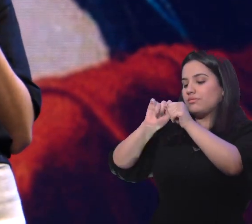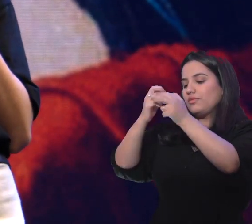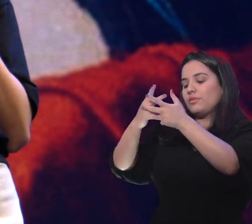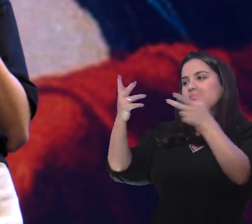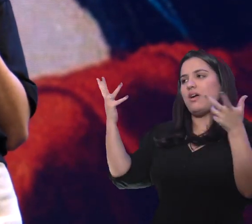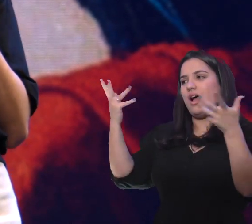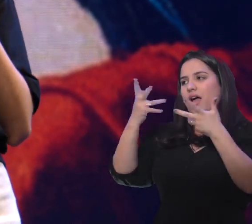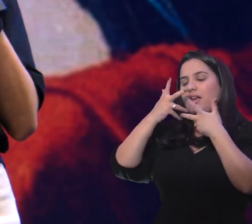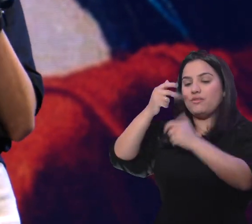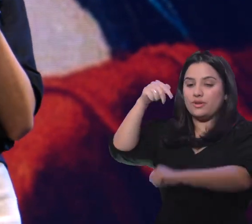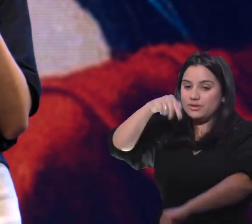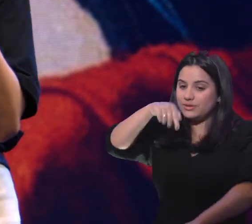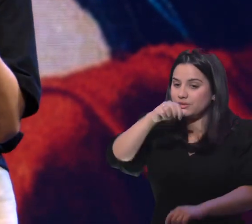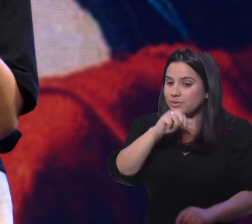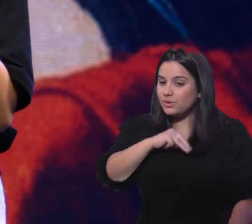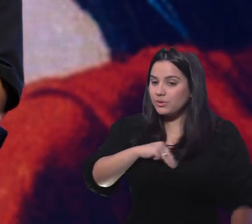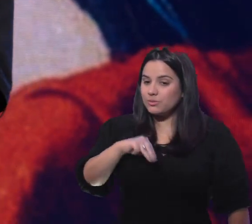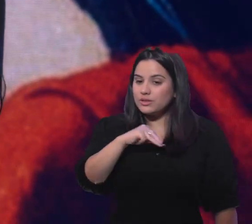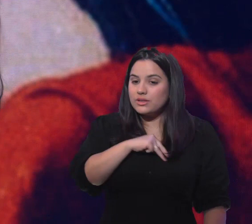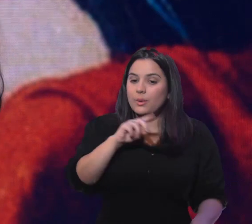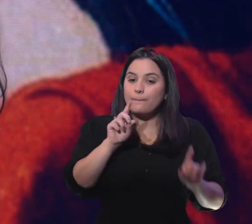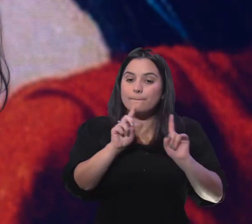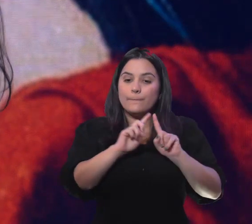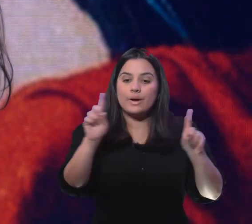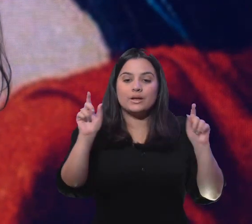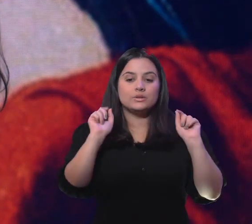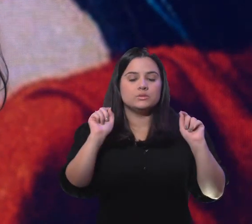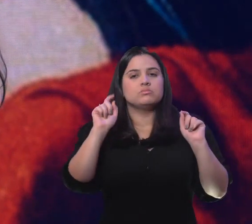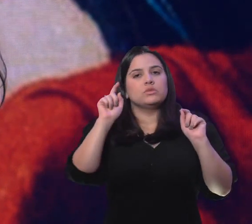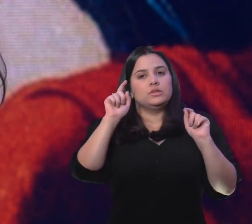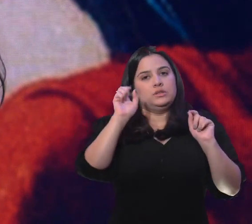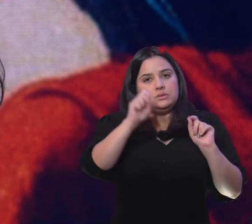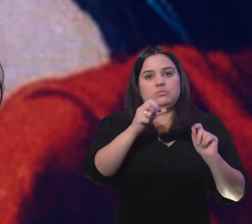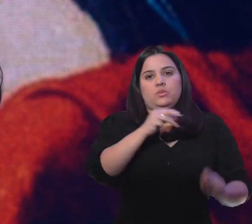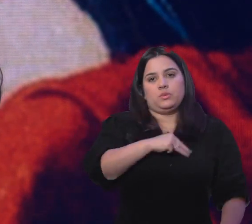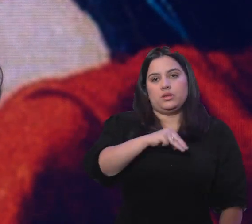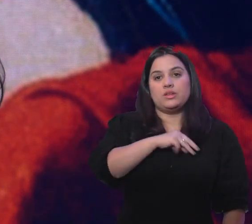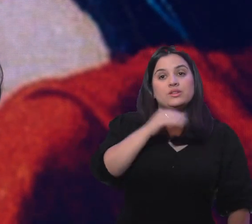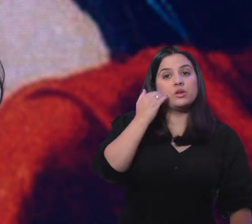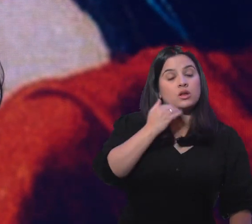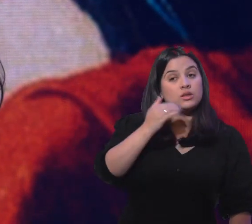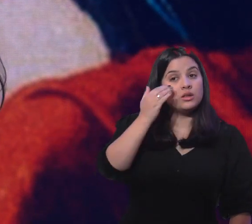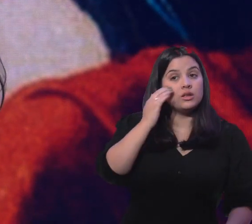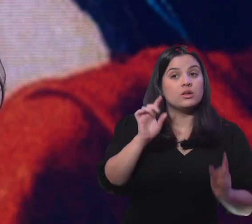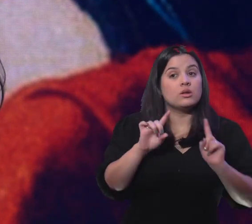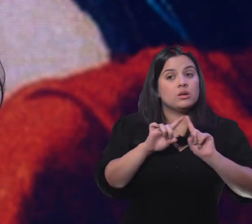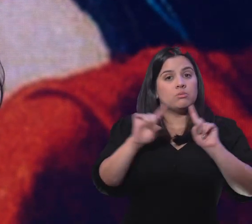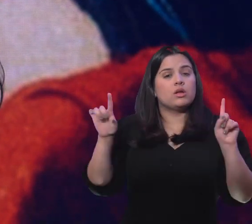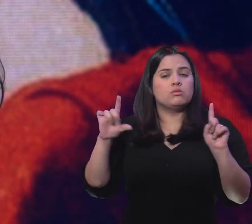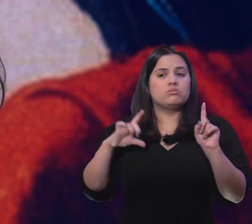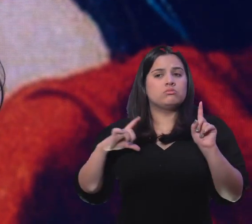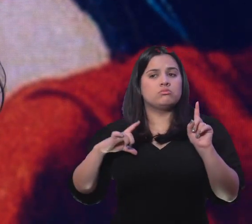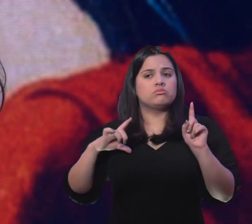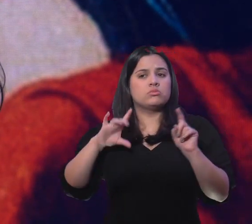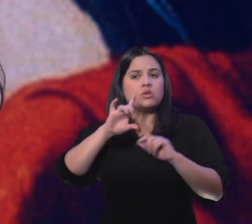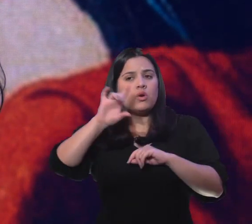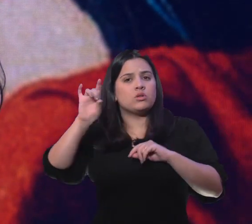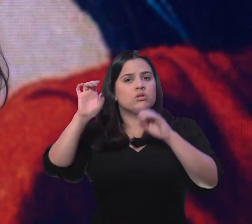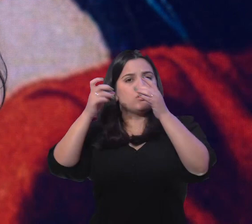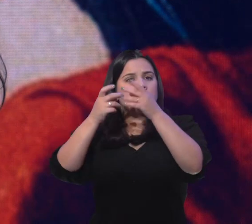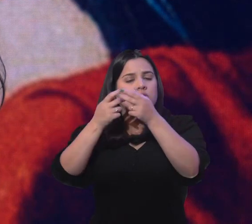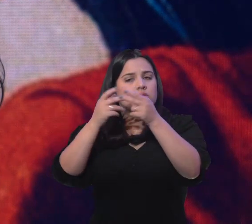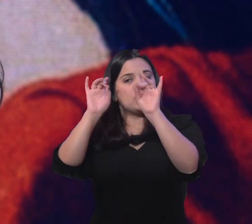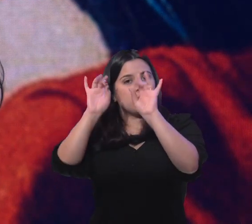nosso ministério. Mas eu creio que além de como ministério de adolescentes, Deus também tem realmente coisas especiais para fazer na vida de